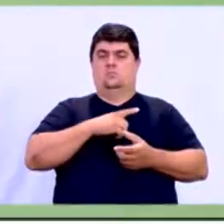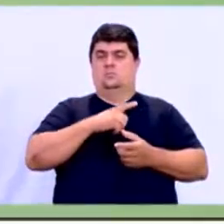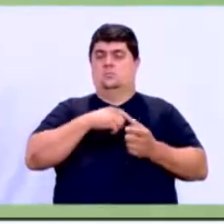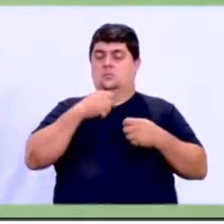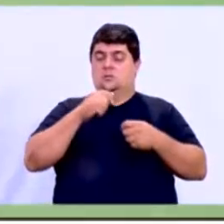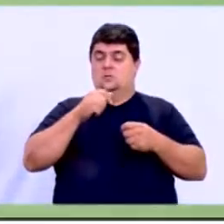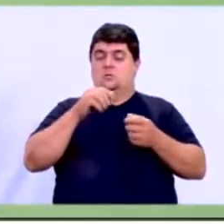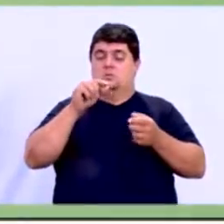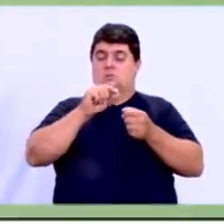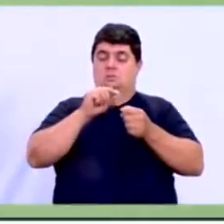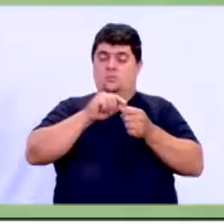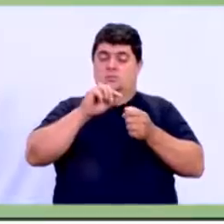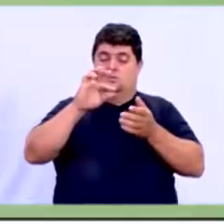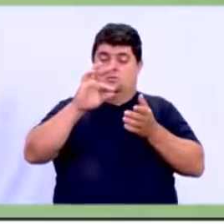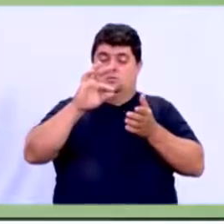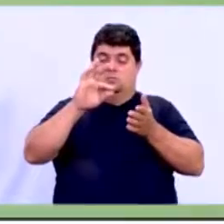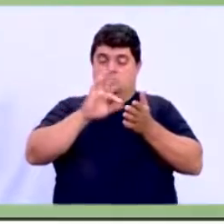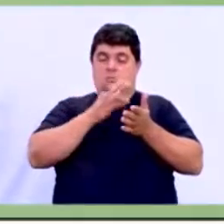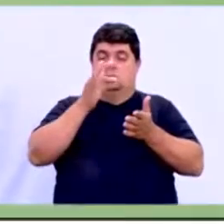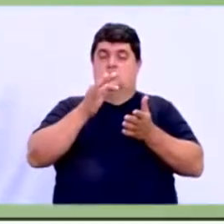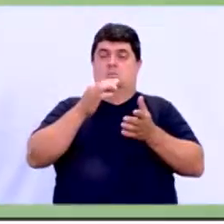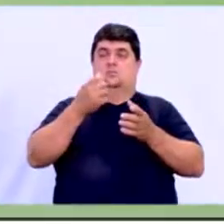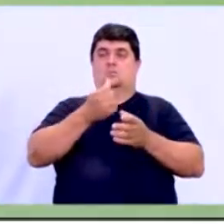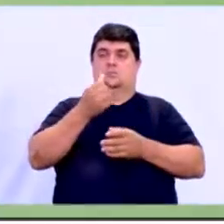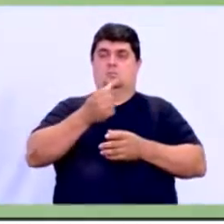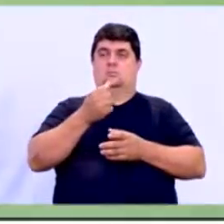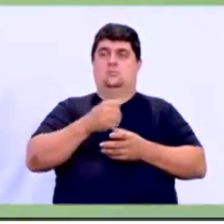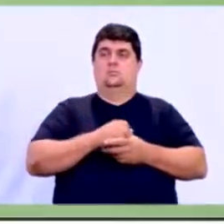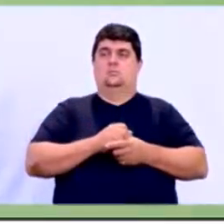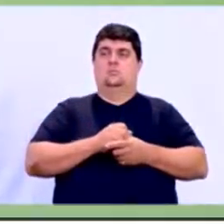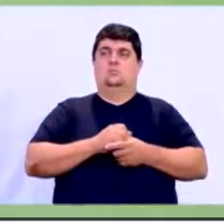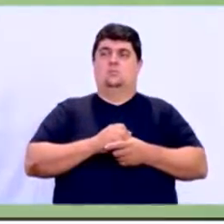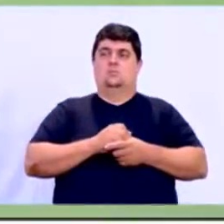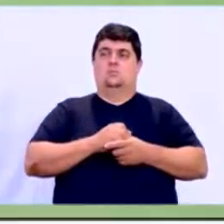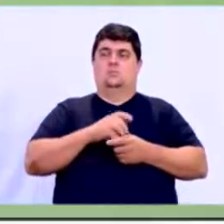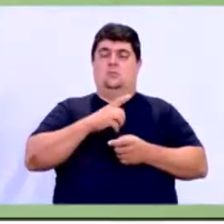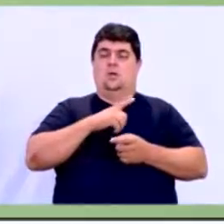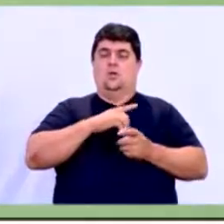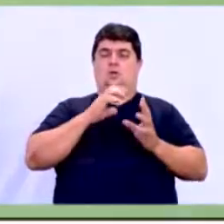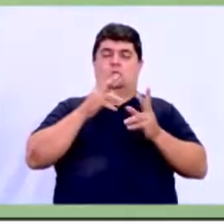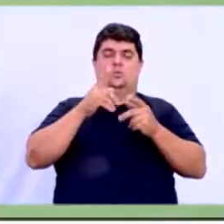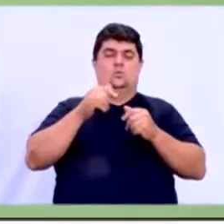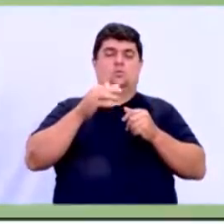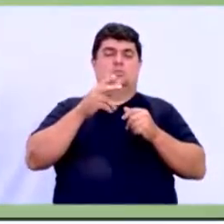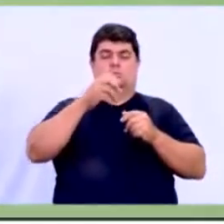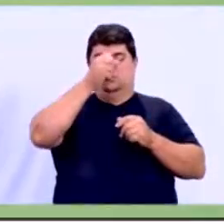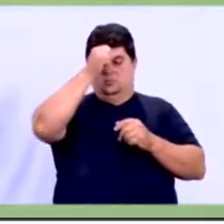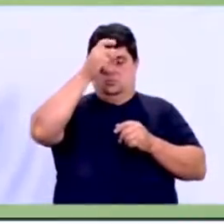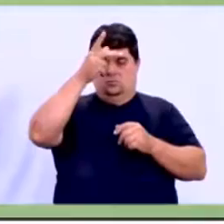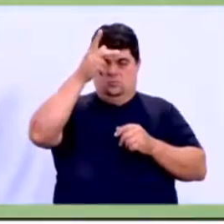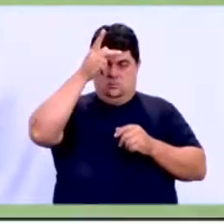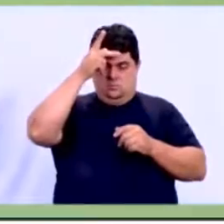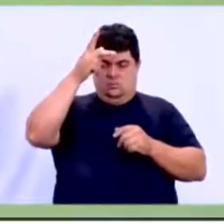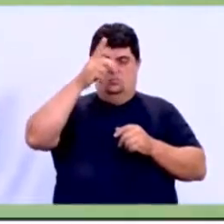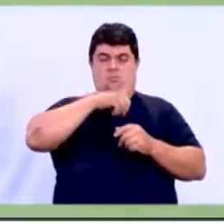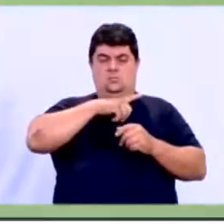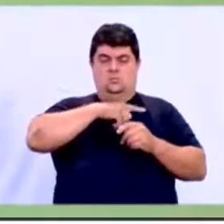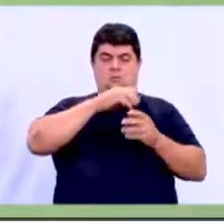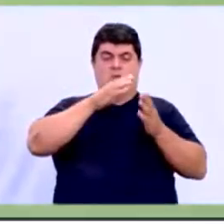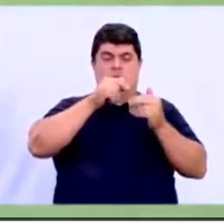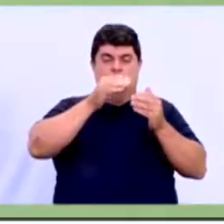fazer o registro fiscal. E no sexto passo, o aparato fiscal. Na prefeitura, você deve solicitar